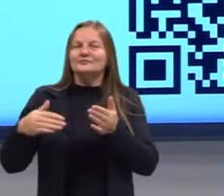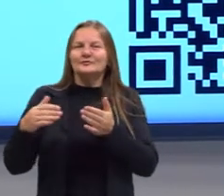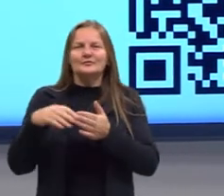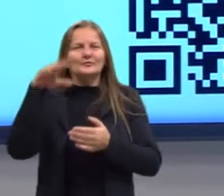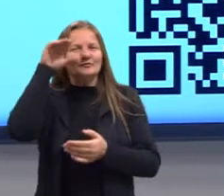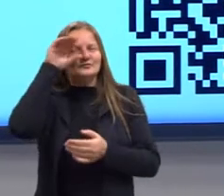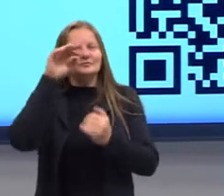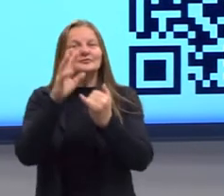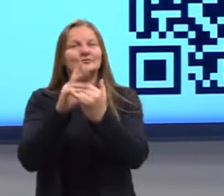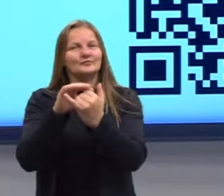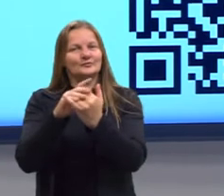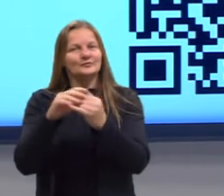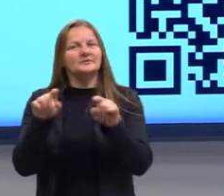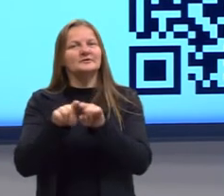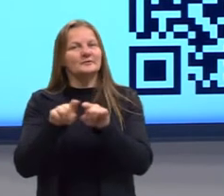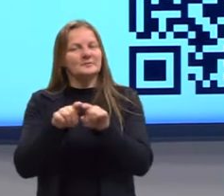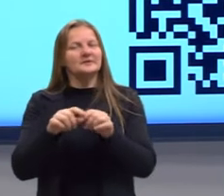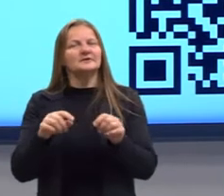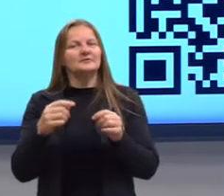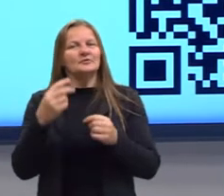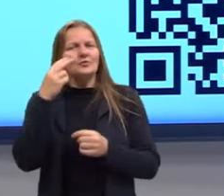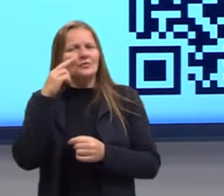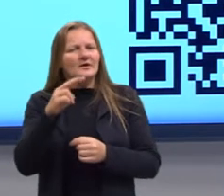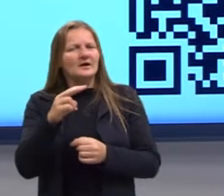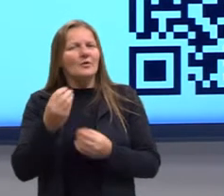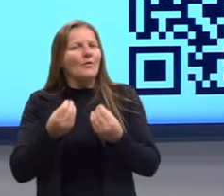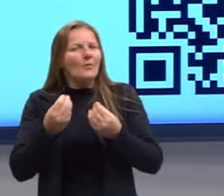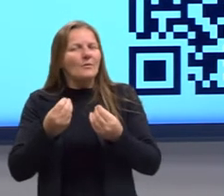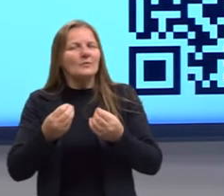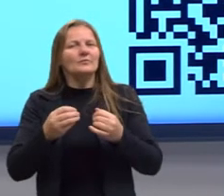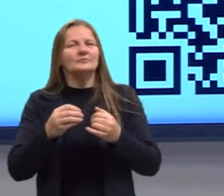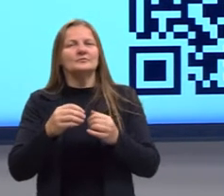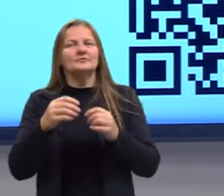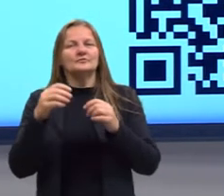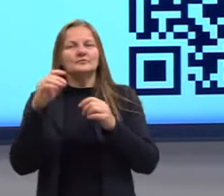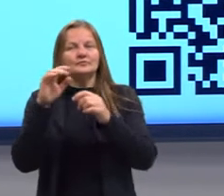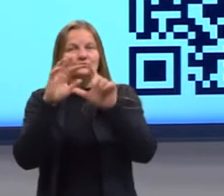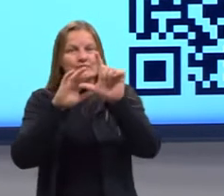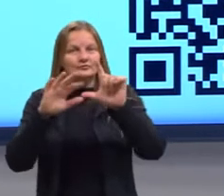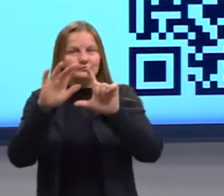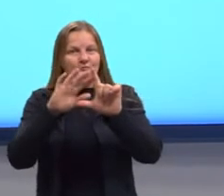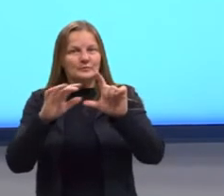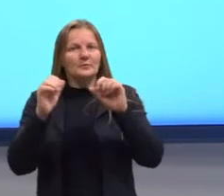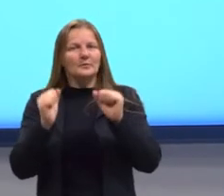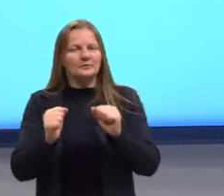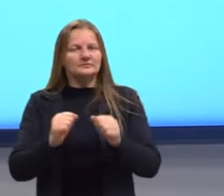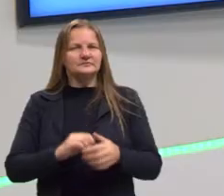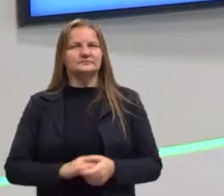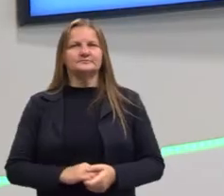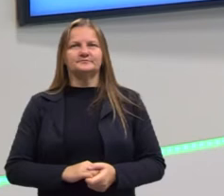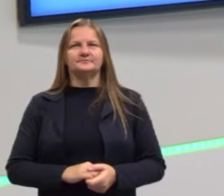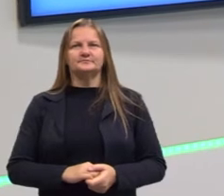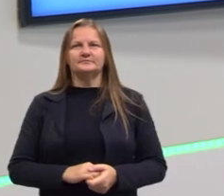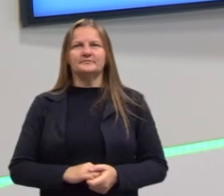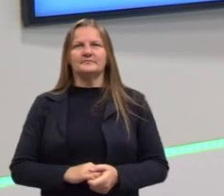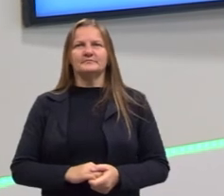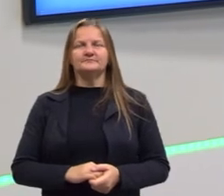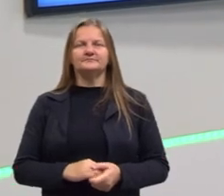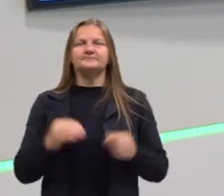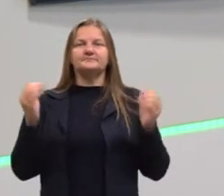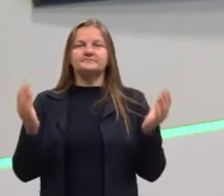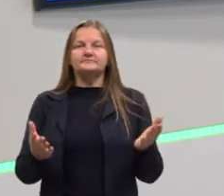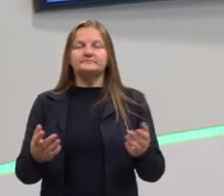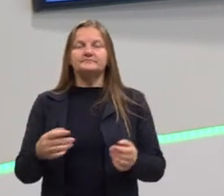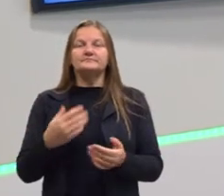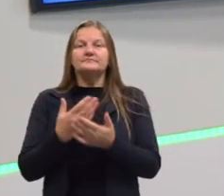assistir pelo YouTube também acompanhar então ali pelo nosso QR code e nós vamos então